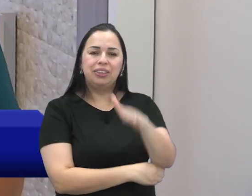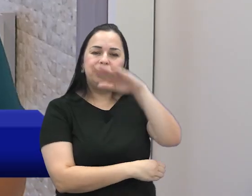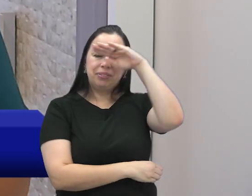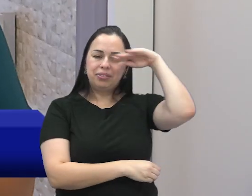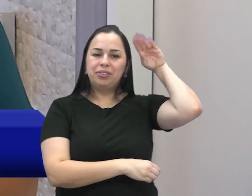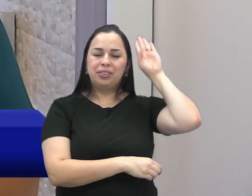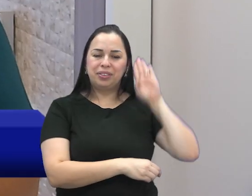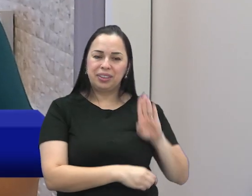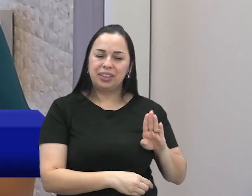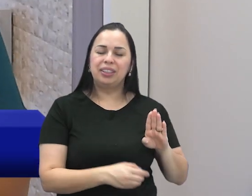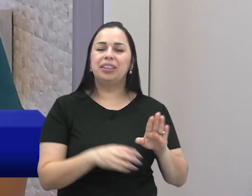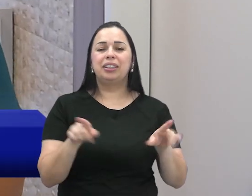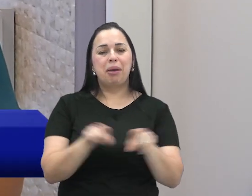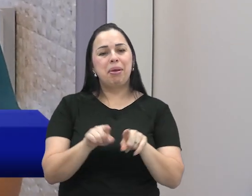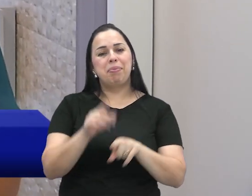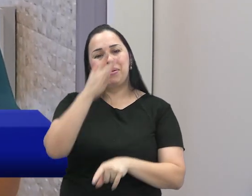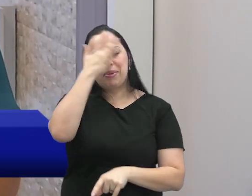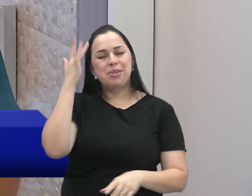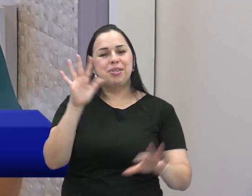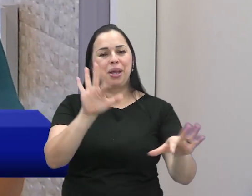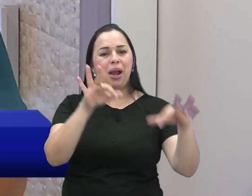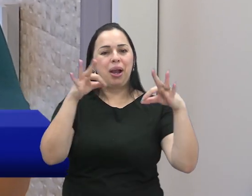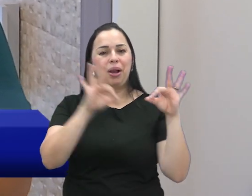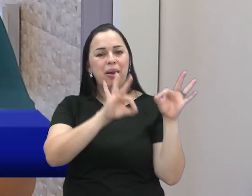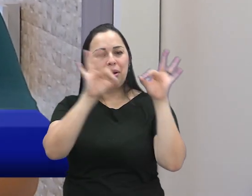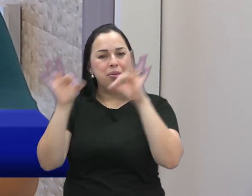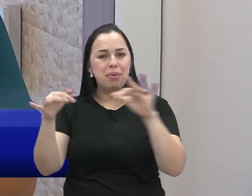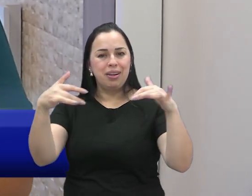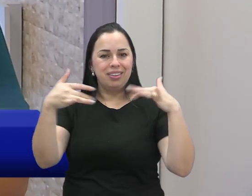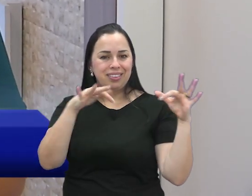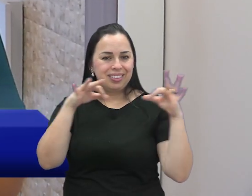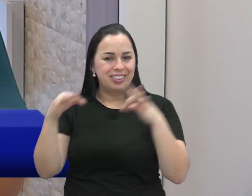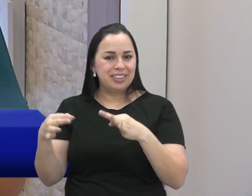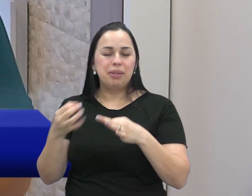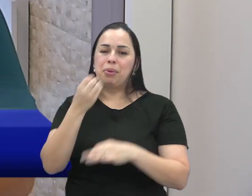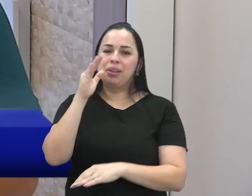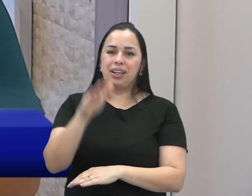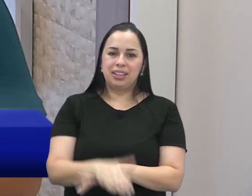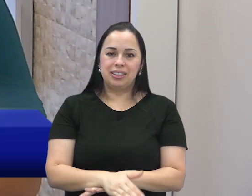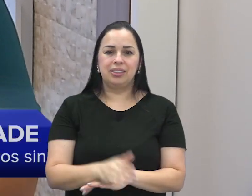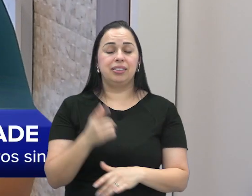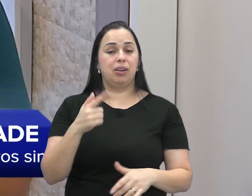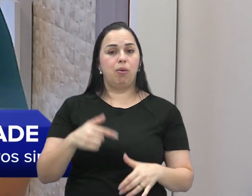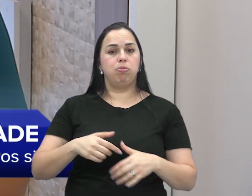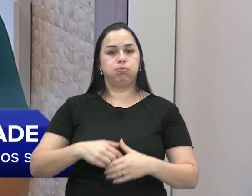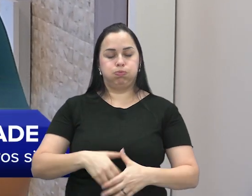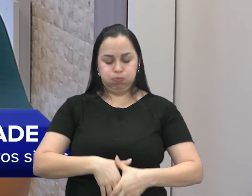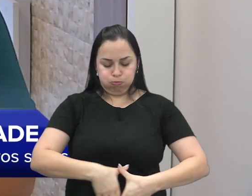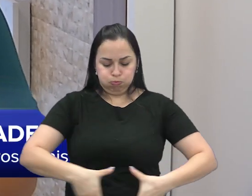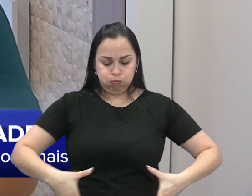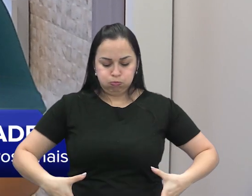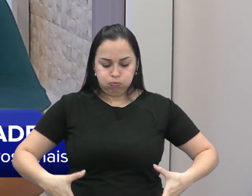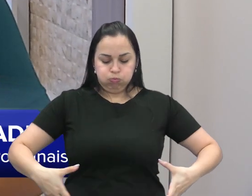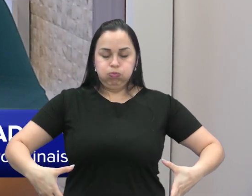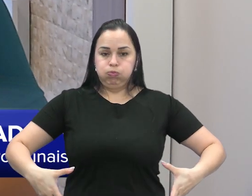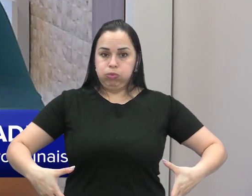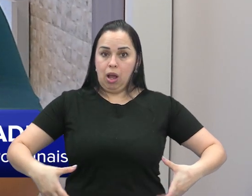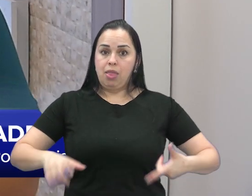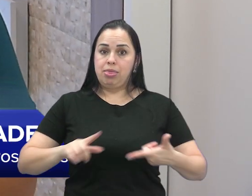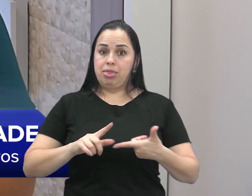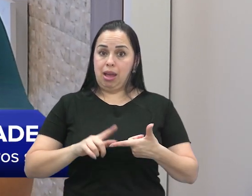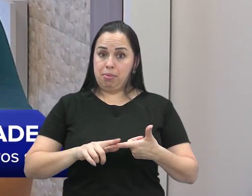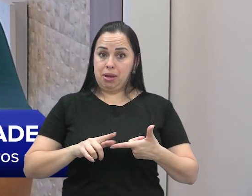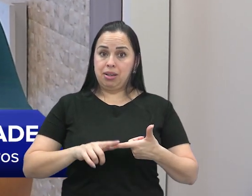para você e para todo mundo que acompanha o Boletim Legislativo. Pois é, alguns desses sinais são aumento da circunferência cervical, aumento